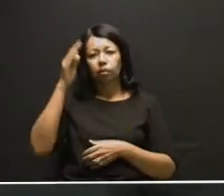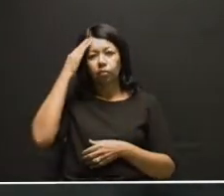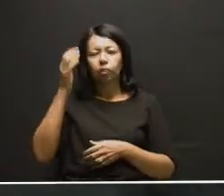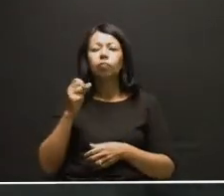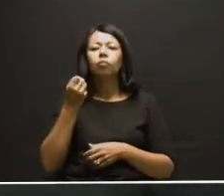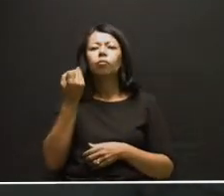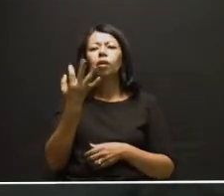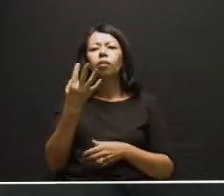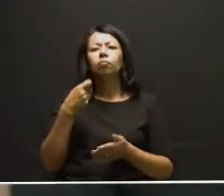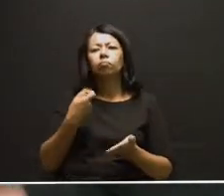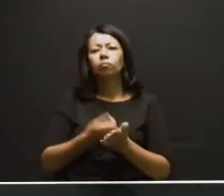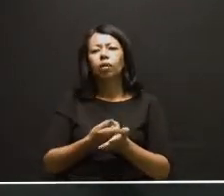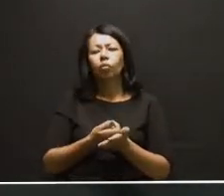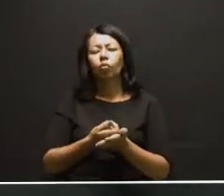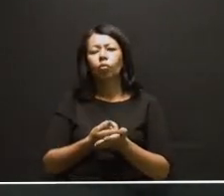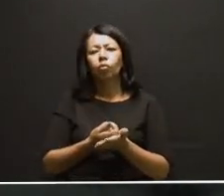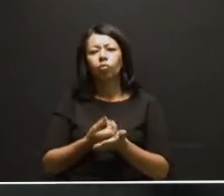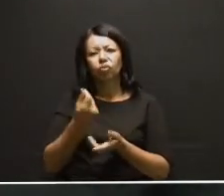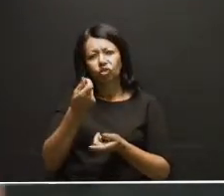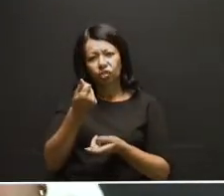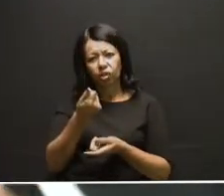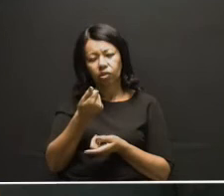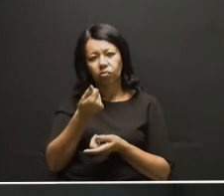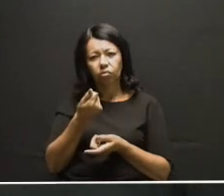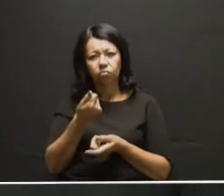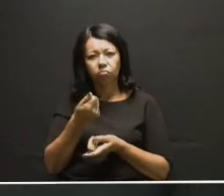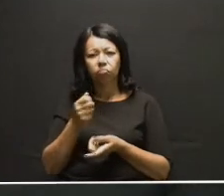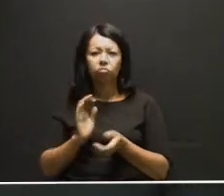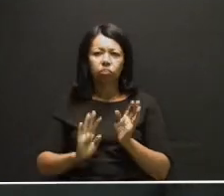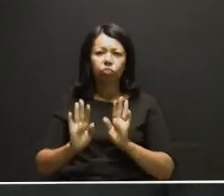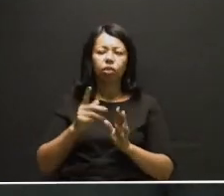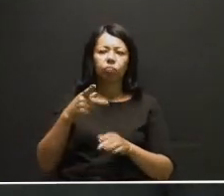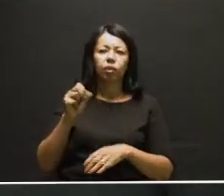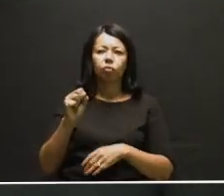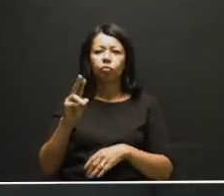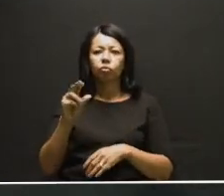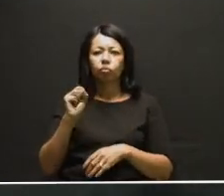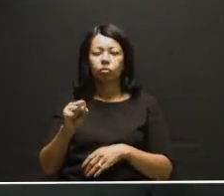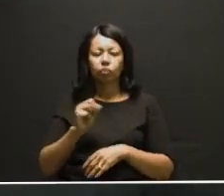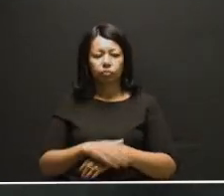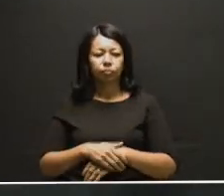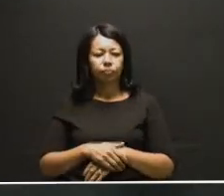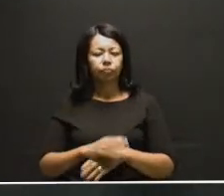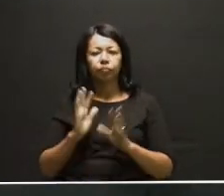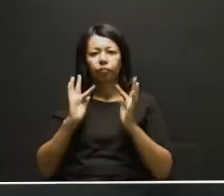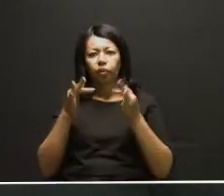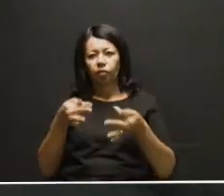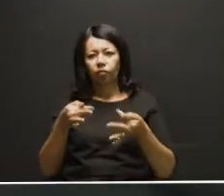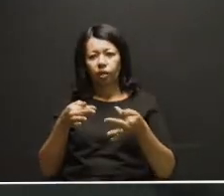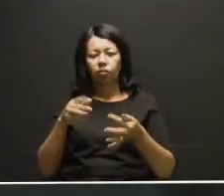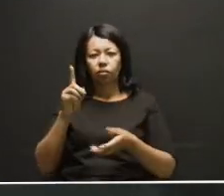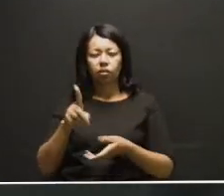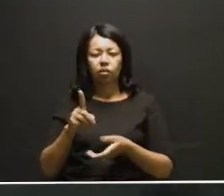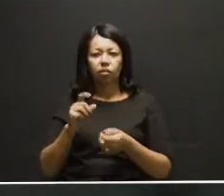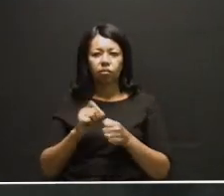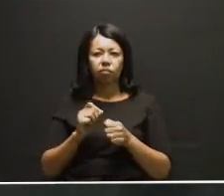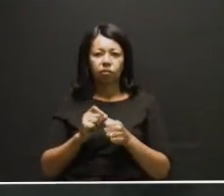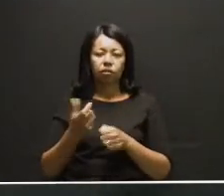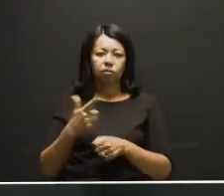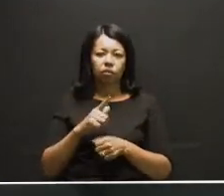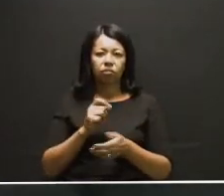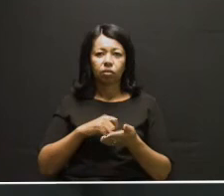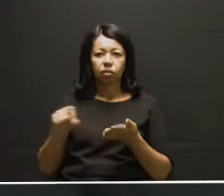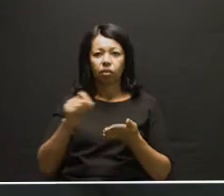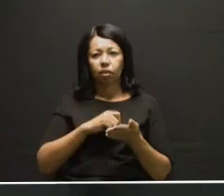custo que ele teve durante o tratamento dele pelo sus é tão que no final seja testar o dado esse